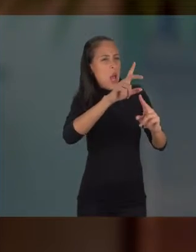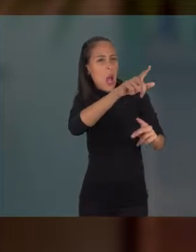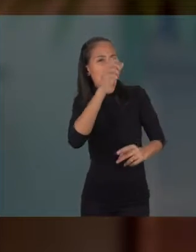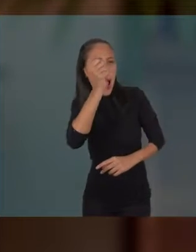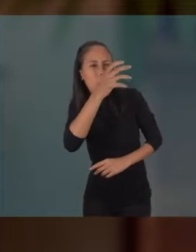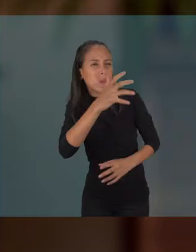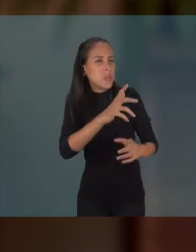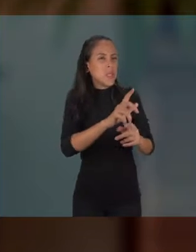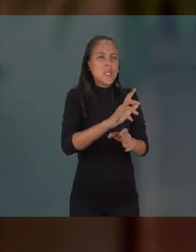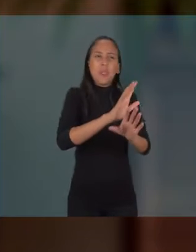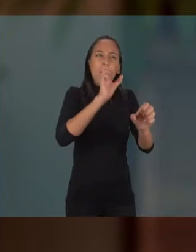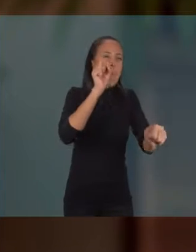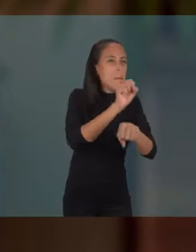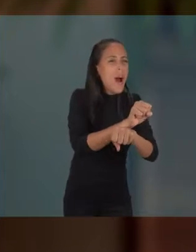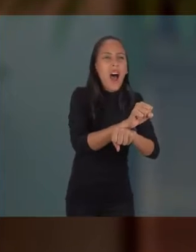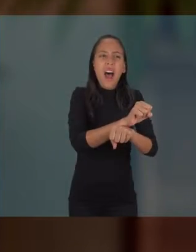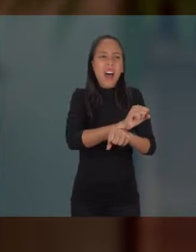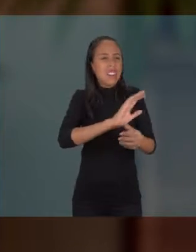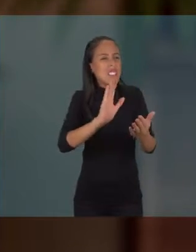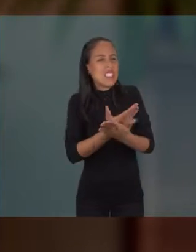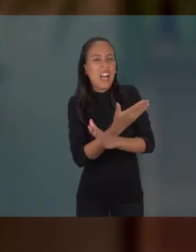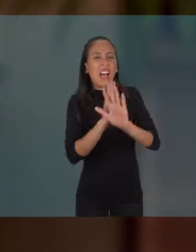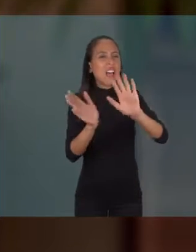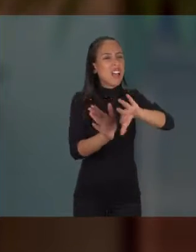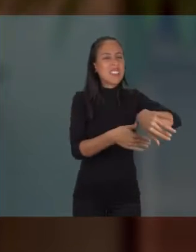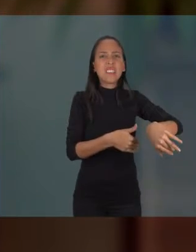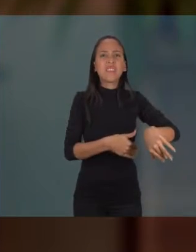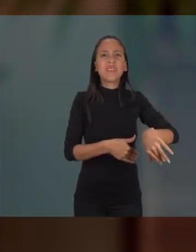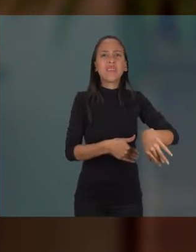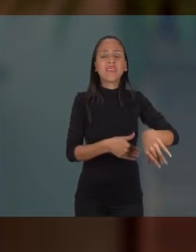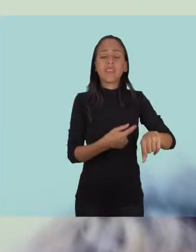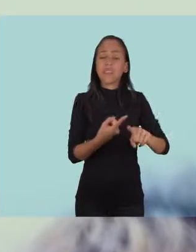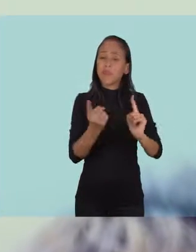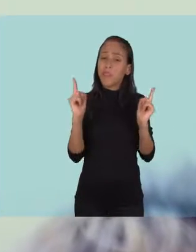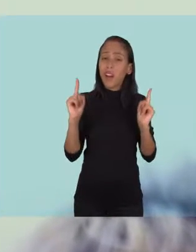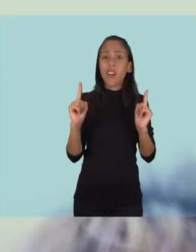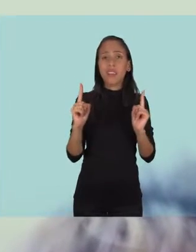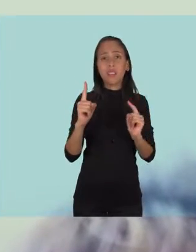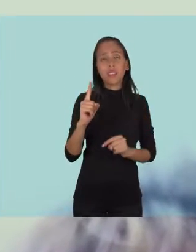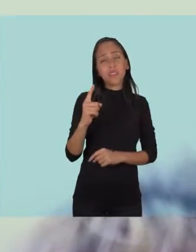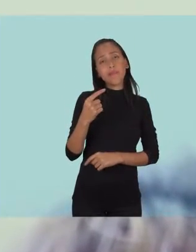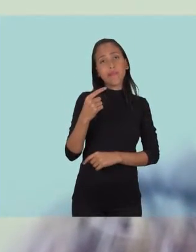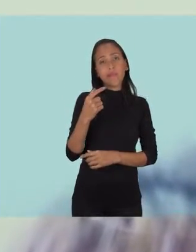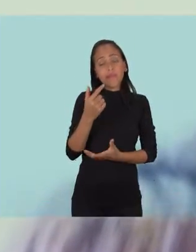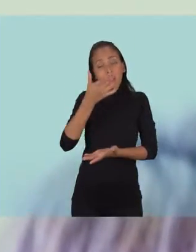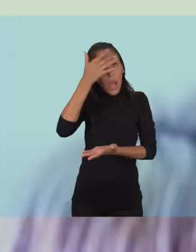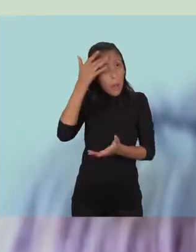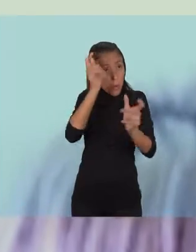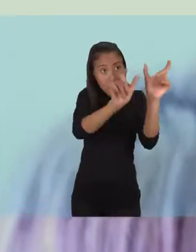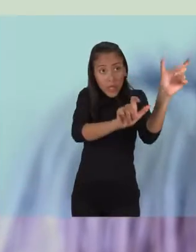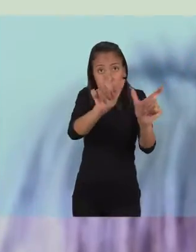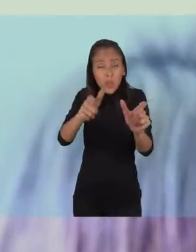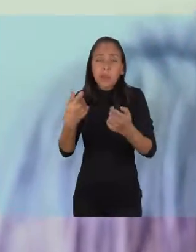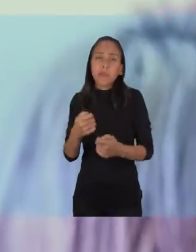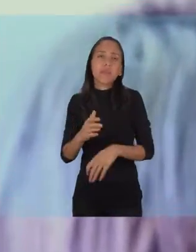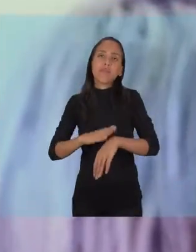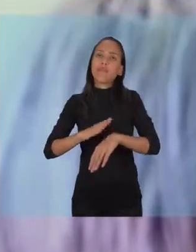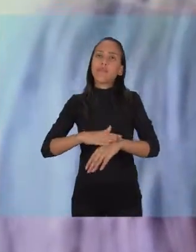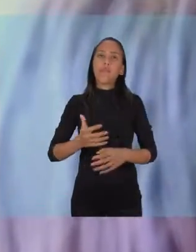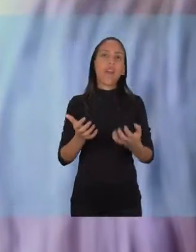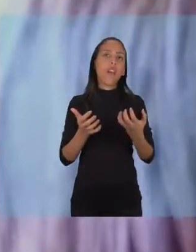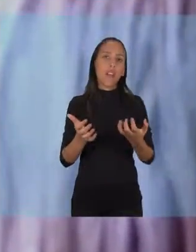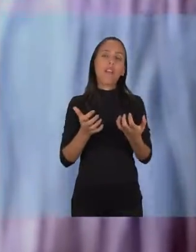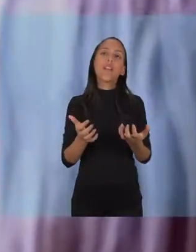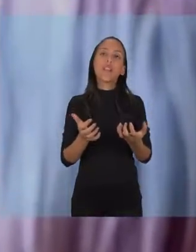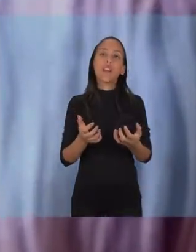você devia de parar, sair desse relacionamento abusivo. E, na verdade, a pessoa precisa querer. Existem coisas que a gente